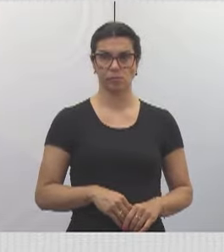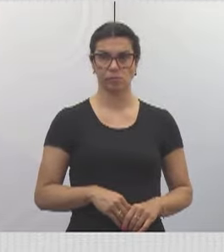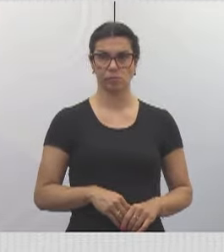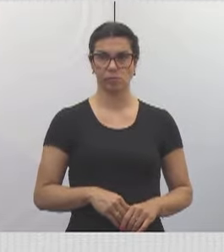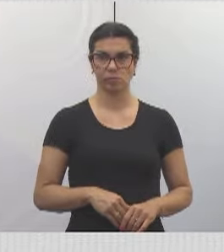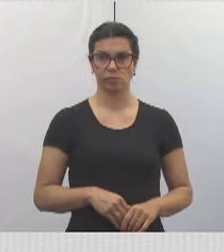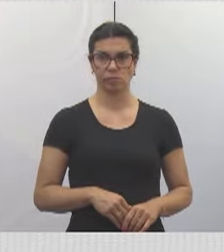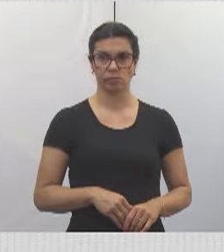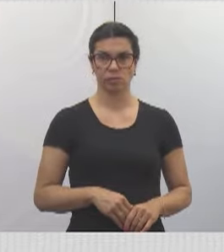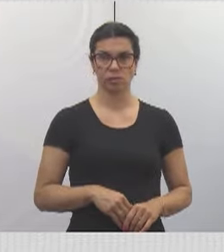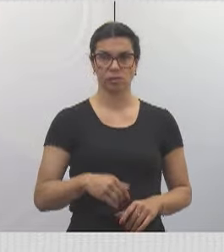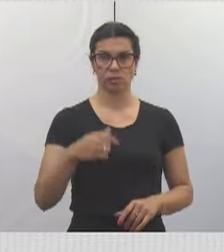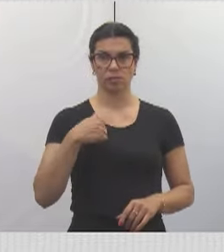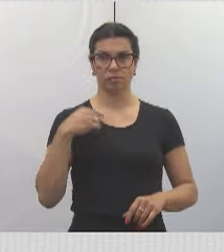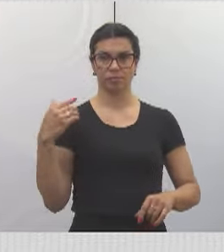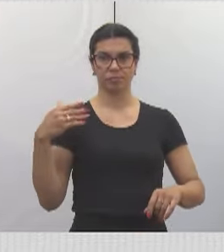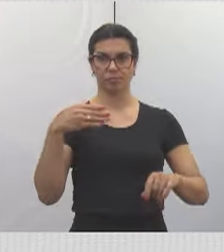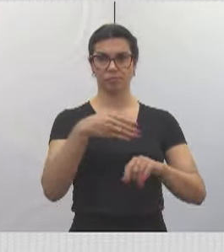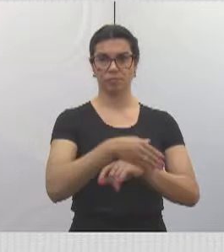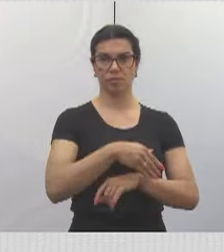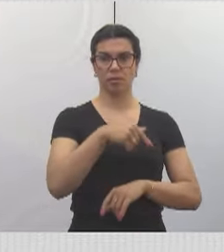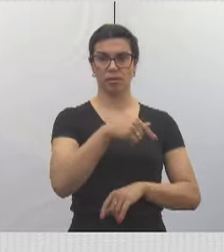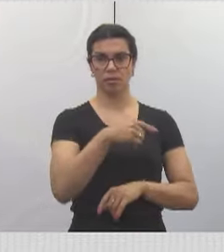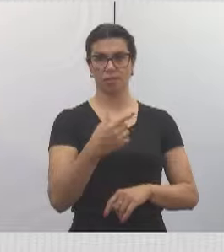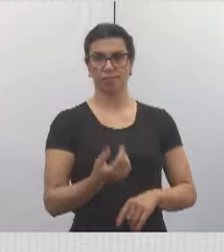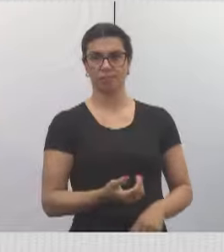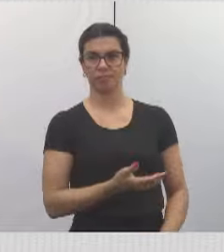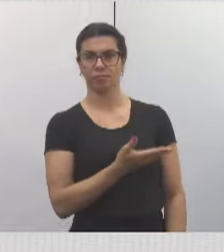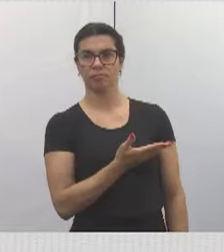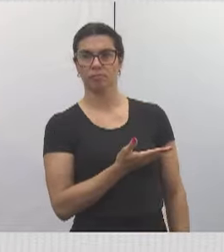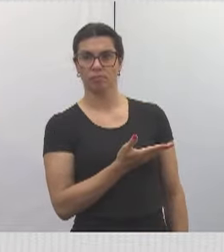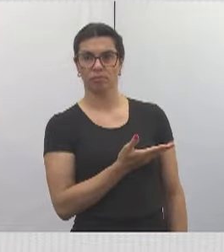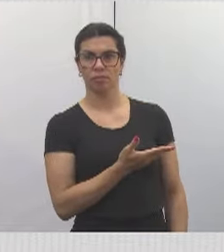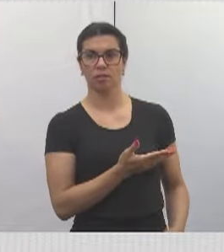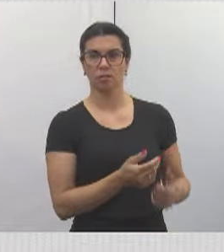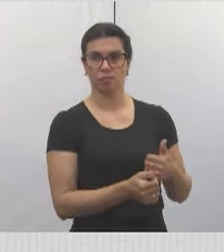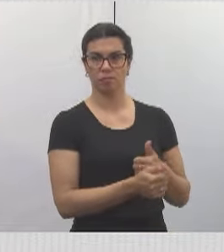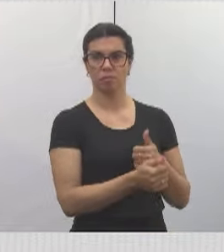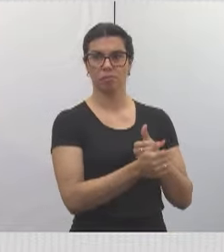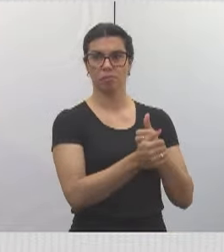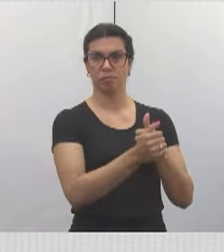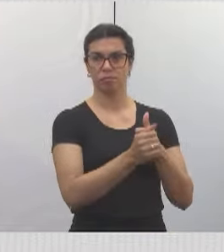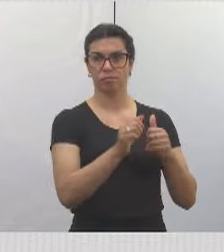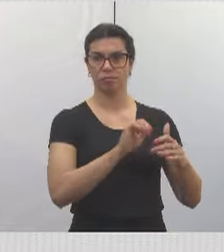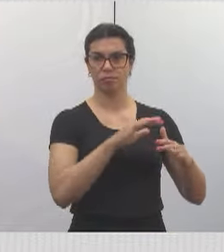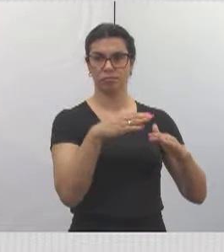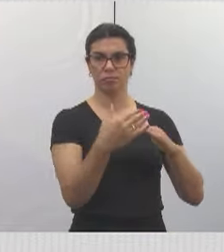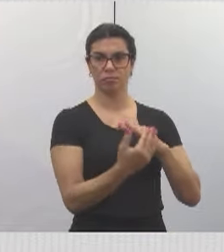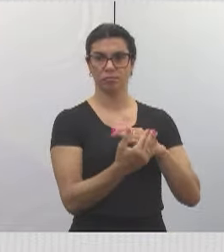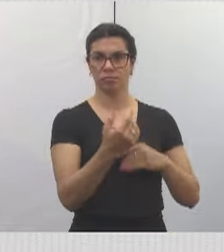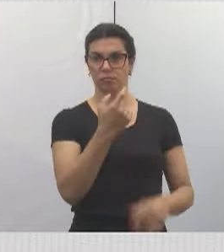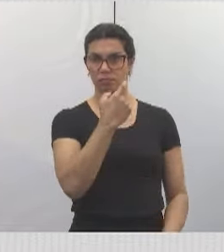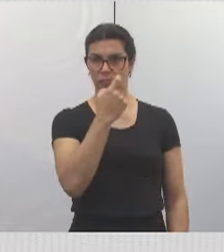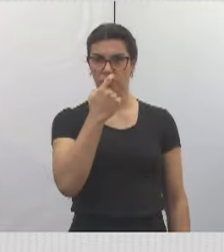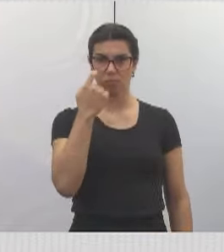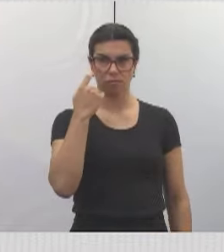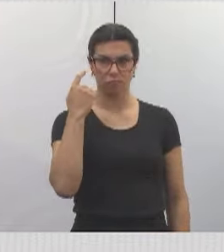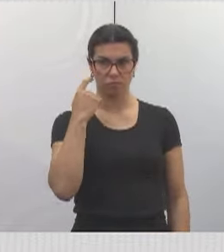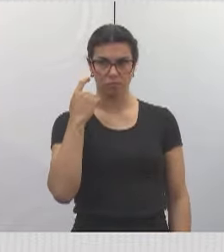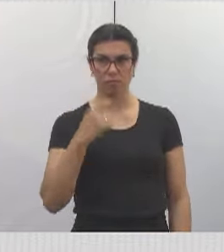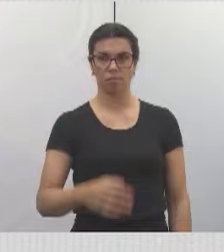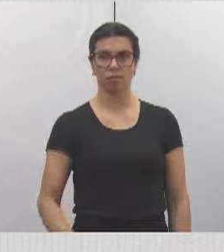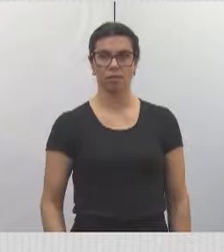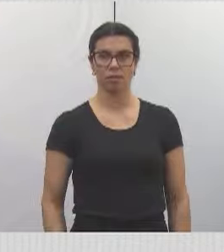Estou aqui na Avenida Alto Direcione, na entrada do Parque Meia Lua. Do gramado até aqui na